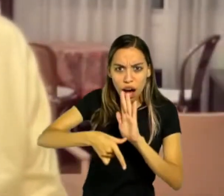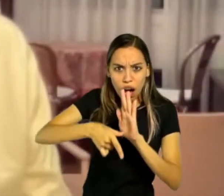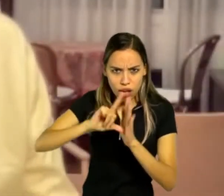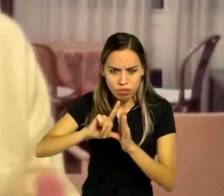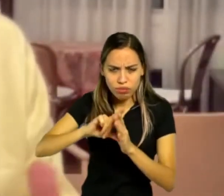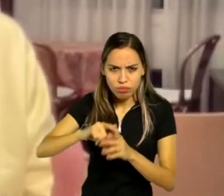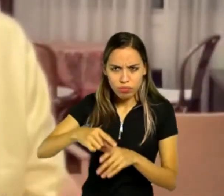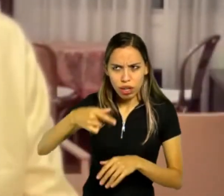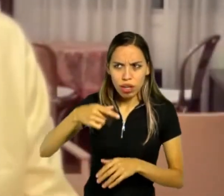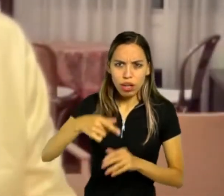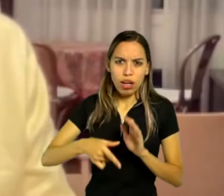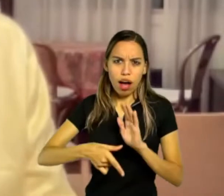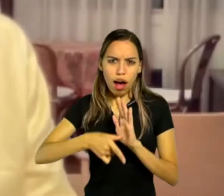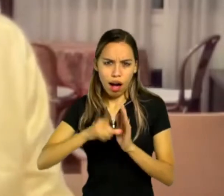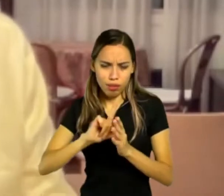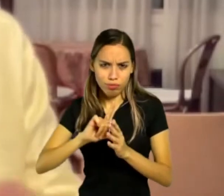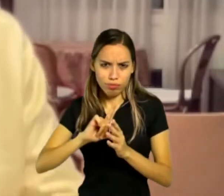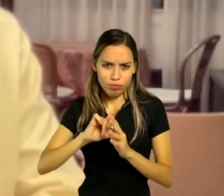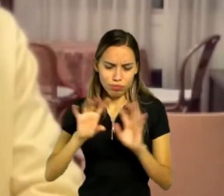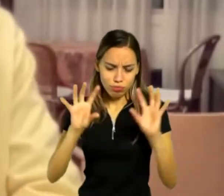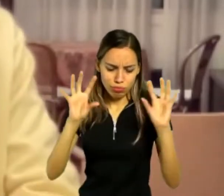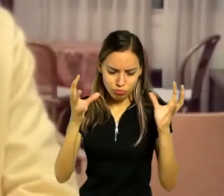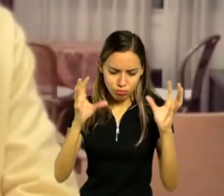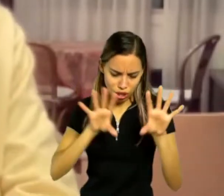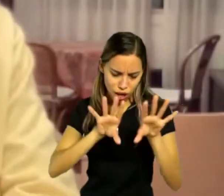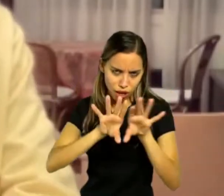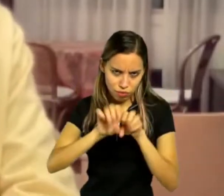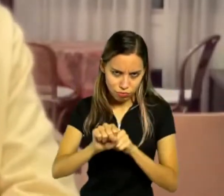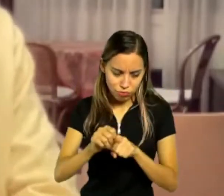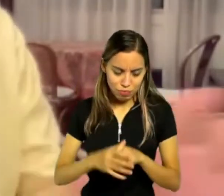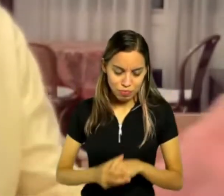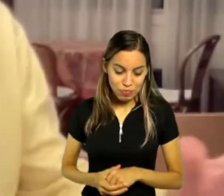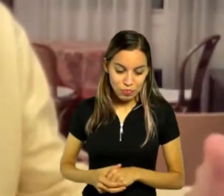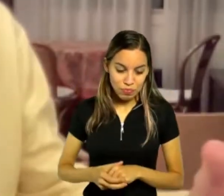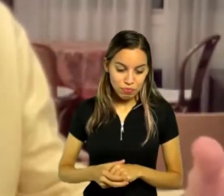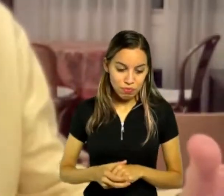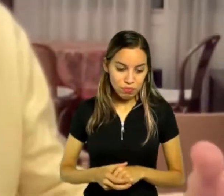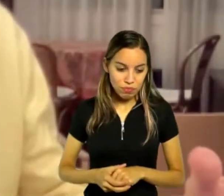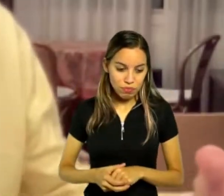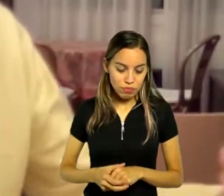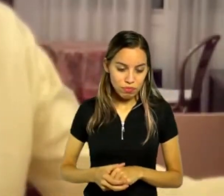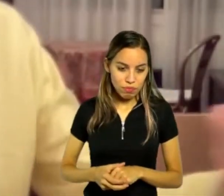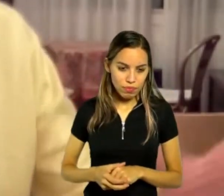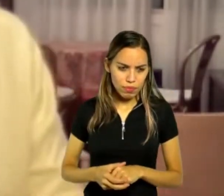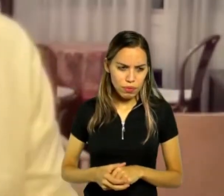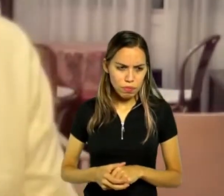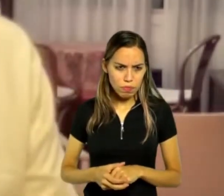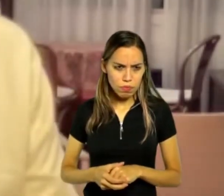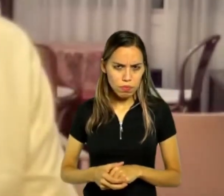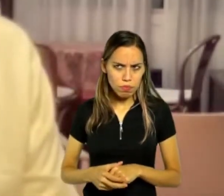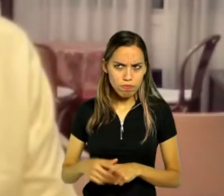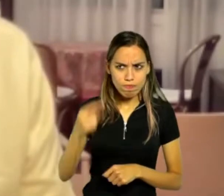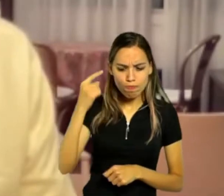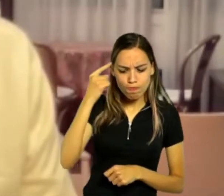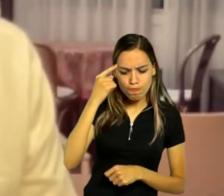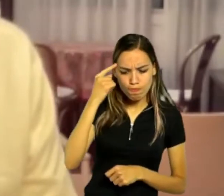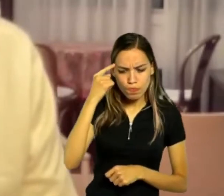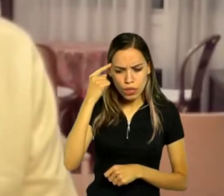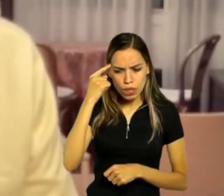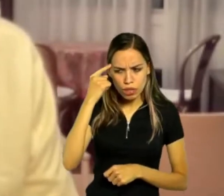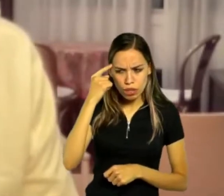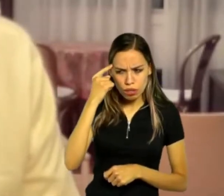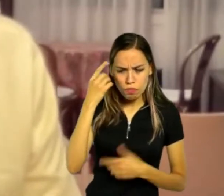manhã, eu falei, vou contar o que aconteceu com essa nossa geração, né,